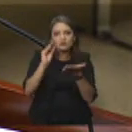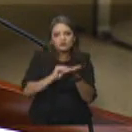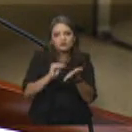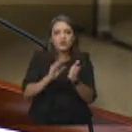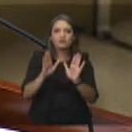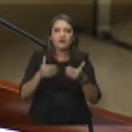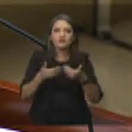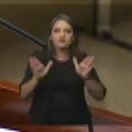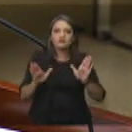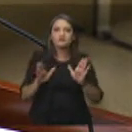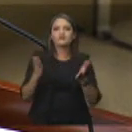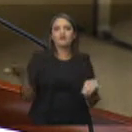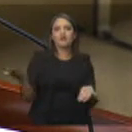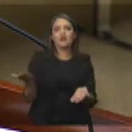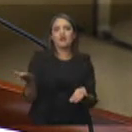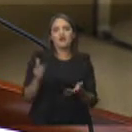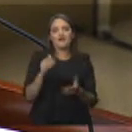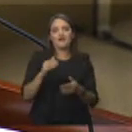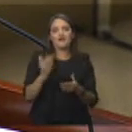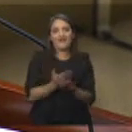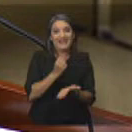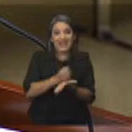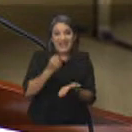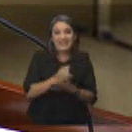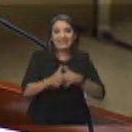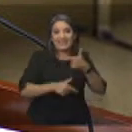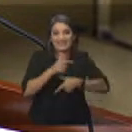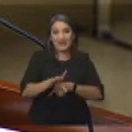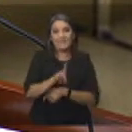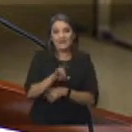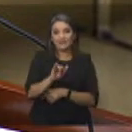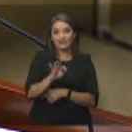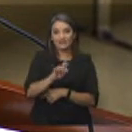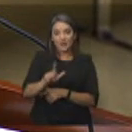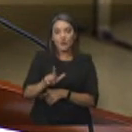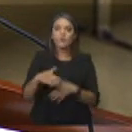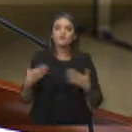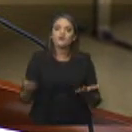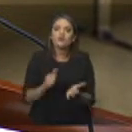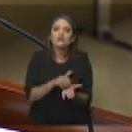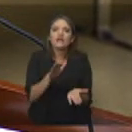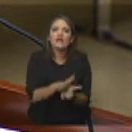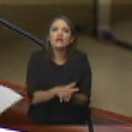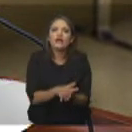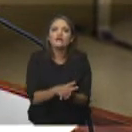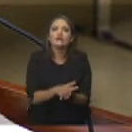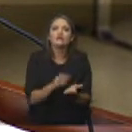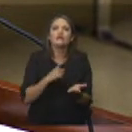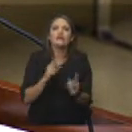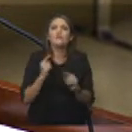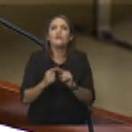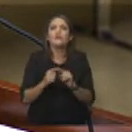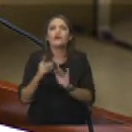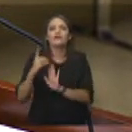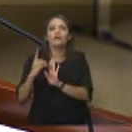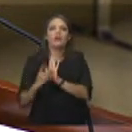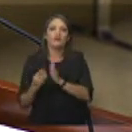digital. Cadastro esse que vem por meio do decreto, ora